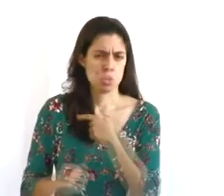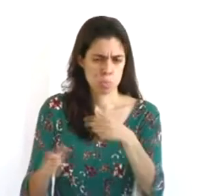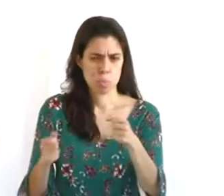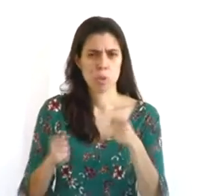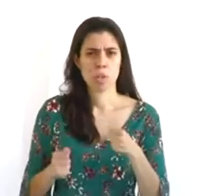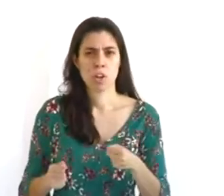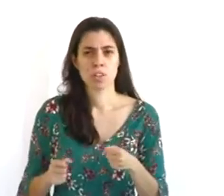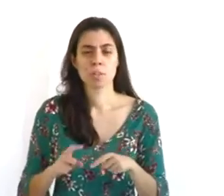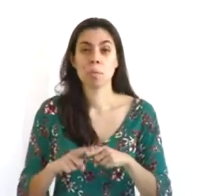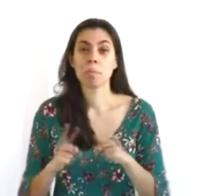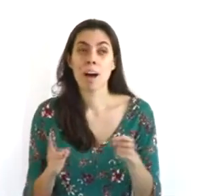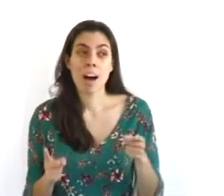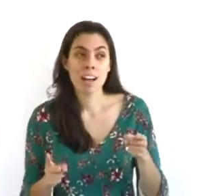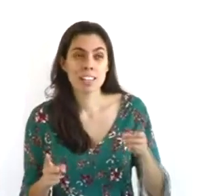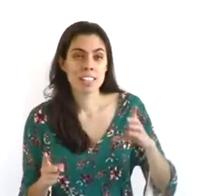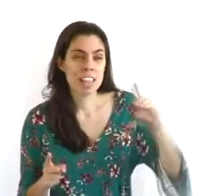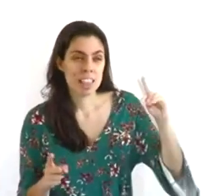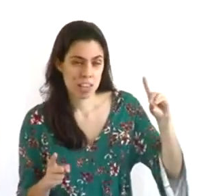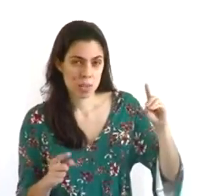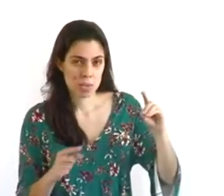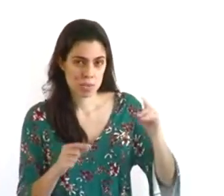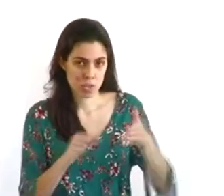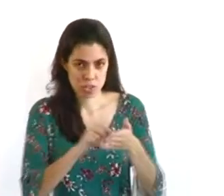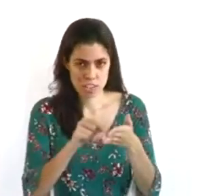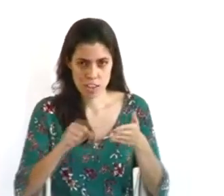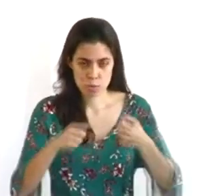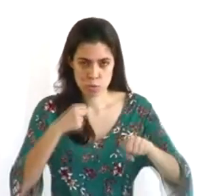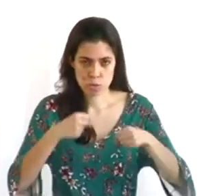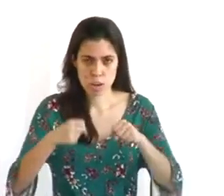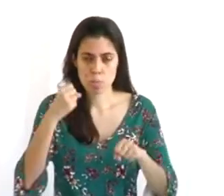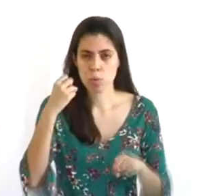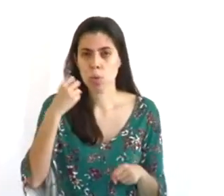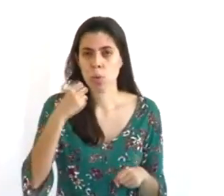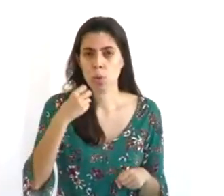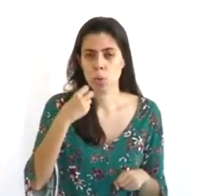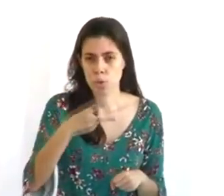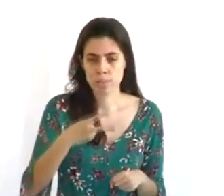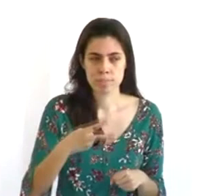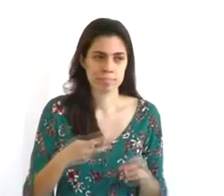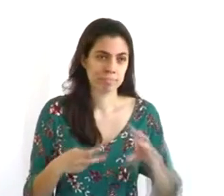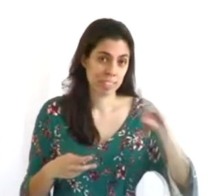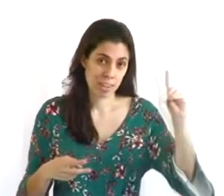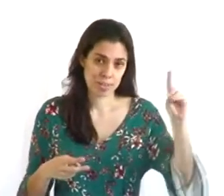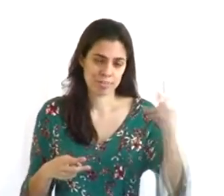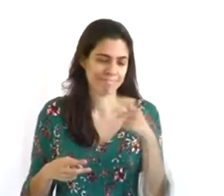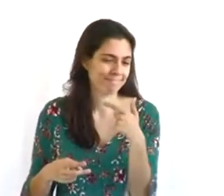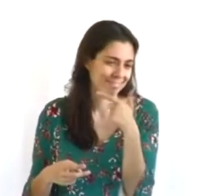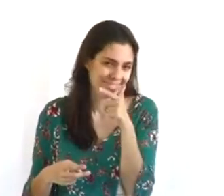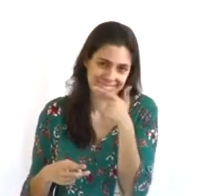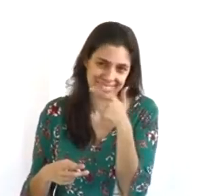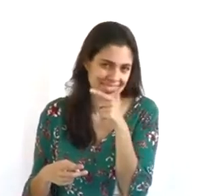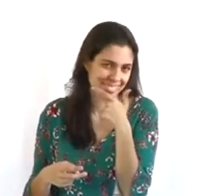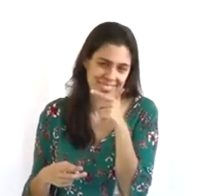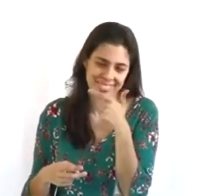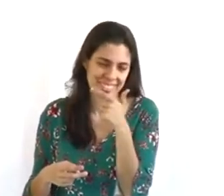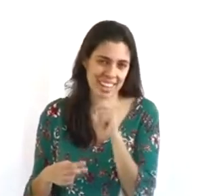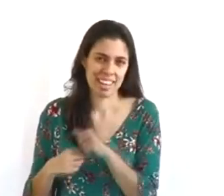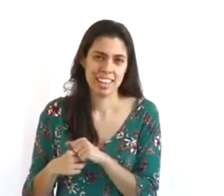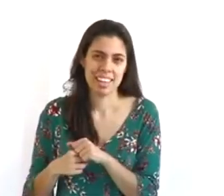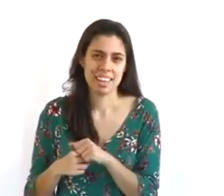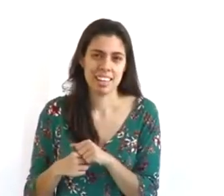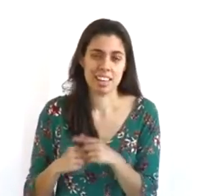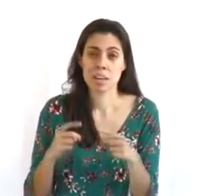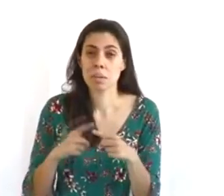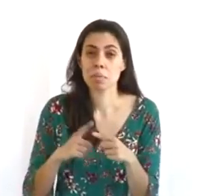deles, que o Senhor é o soberano. E olha que nos diz aqui, irmãos, então, dos versos 17 a 20, eu rendo graças